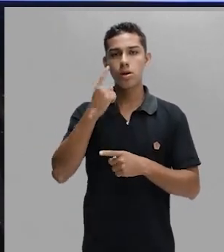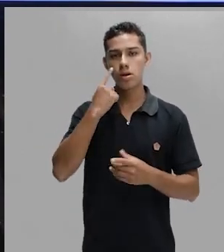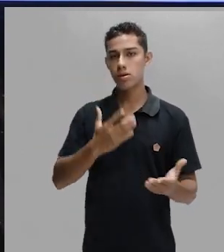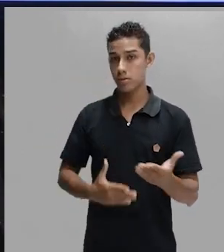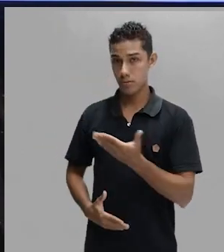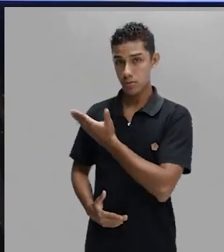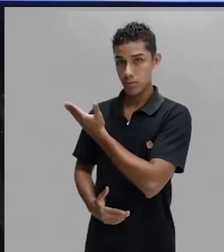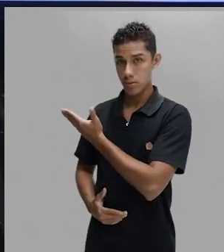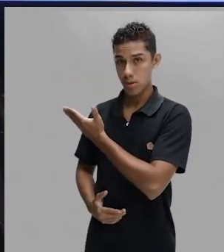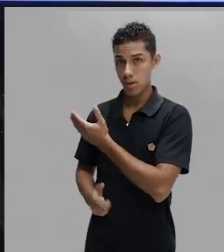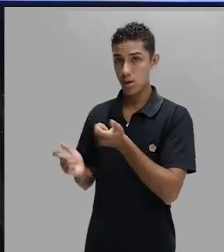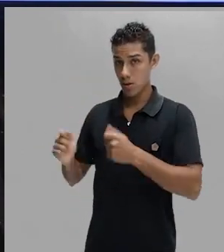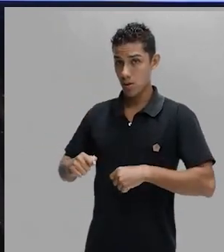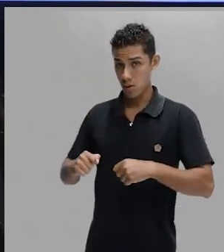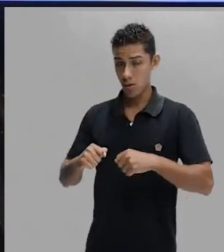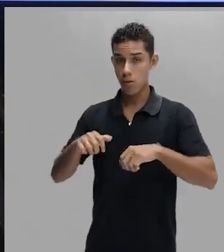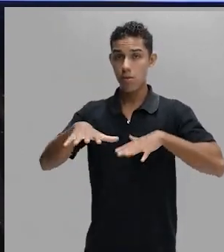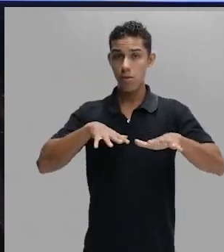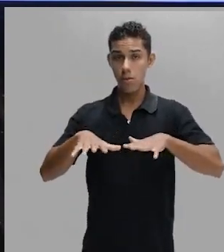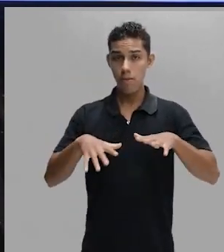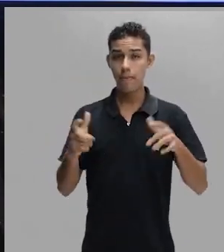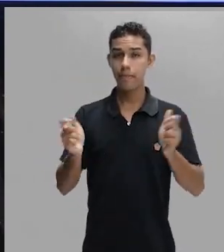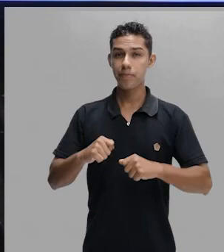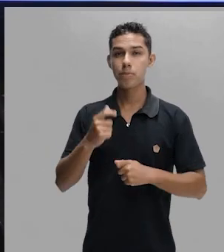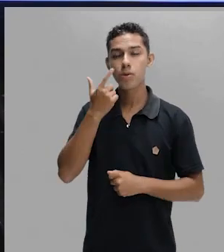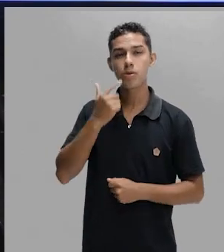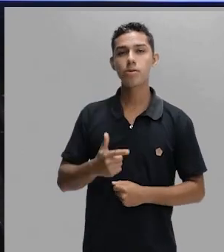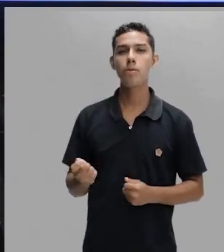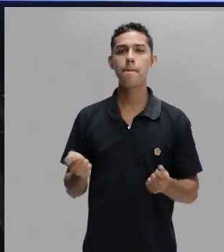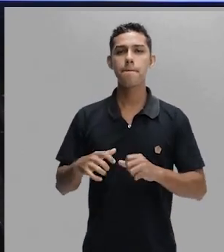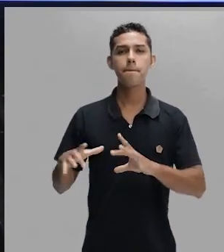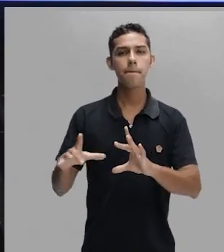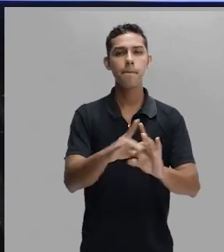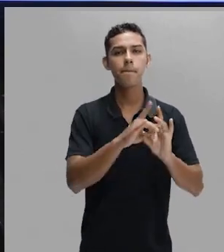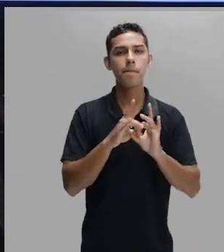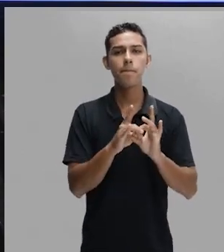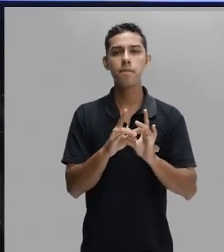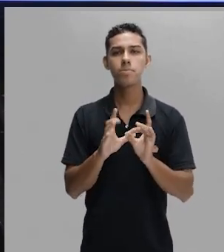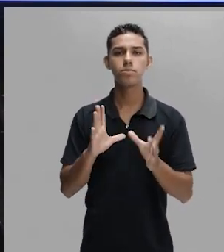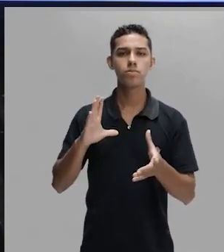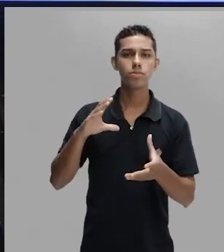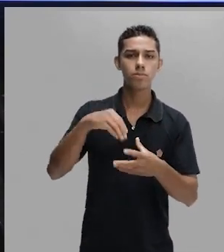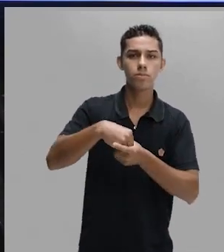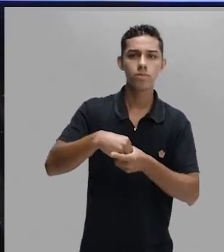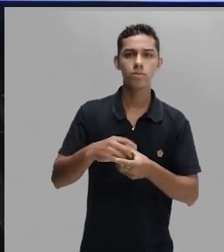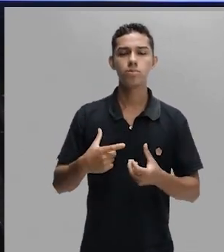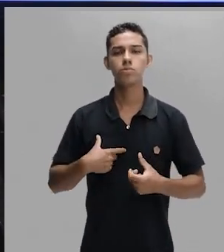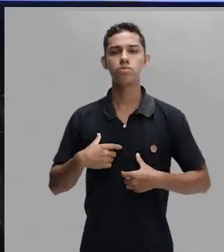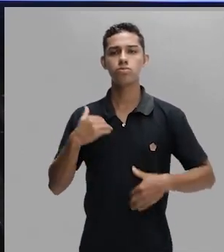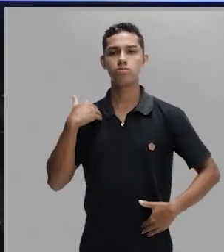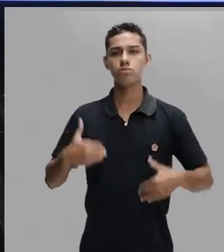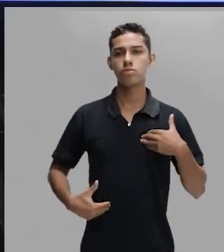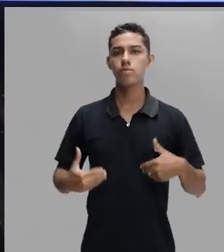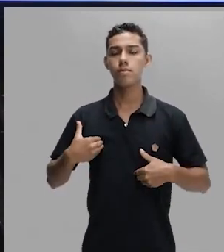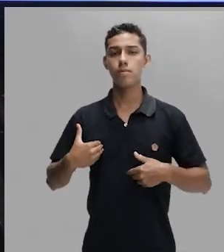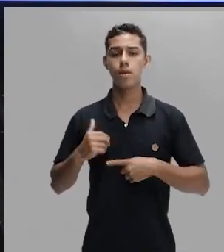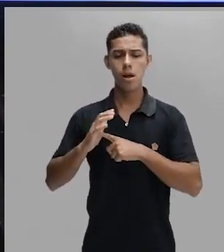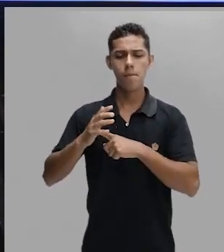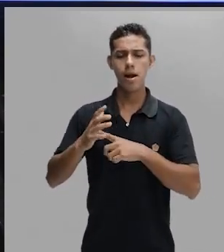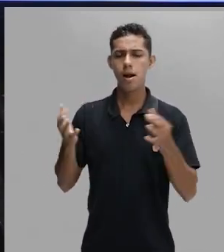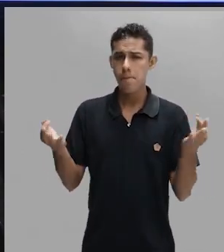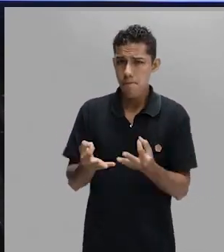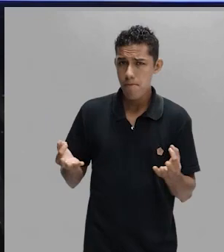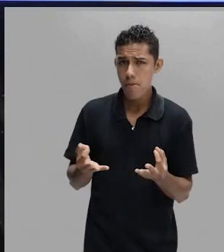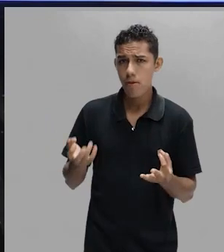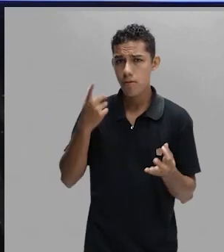de estender ou de flexionar o braço, eu preciso da união de todos esses sistemas. O nosso corpo é uma máquina